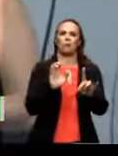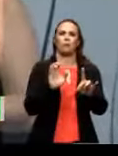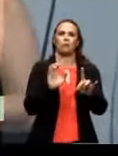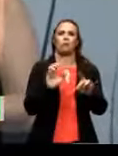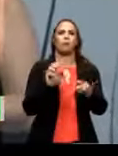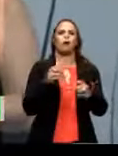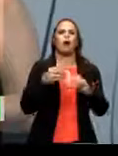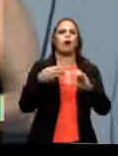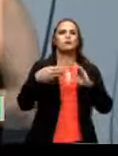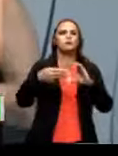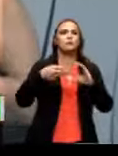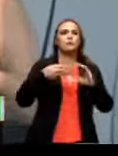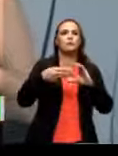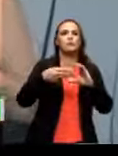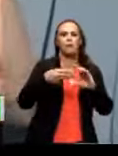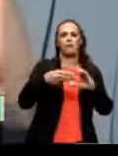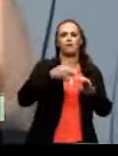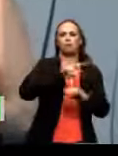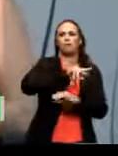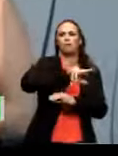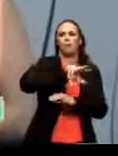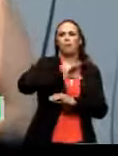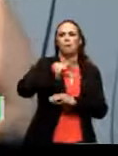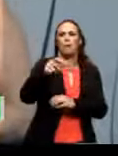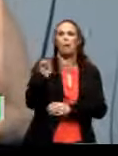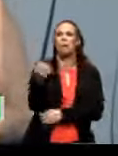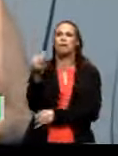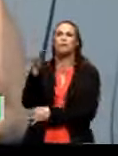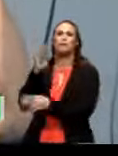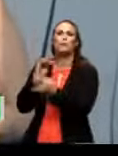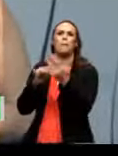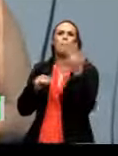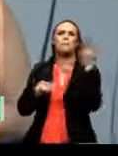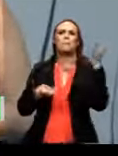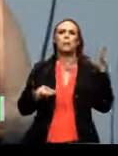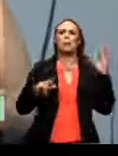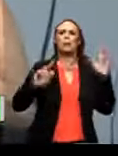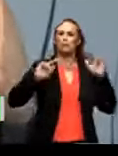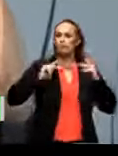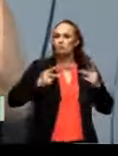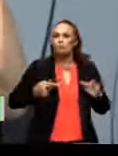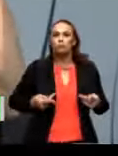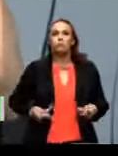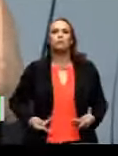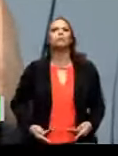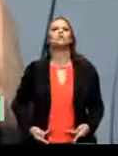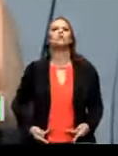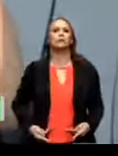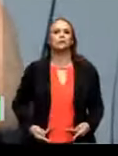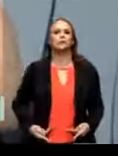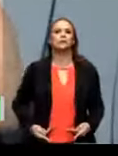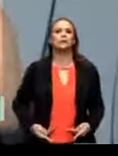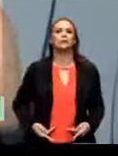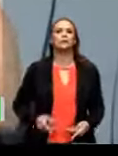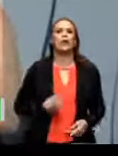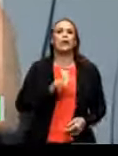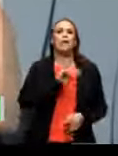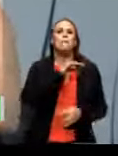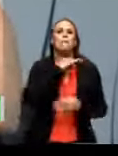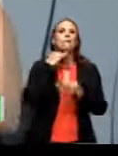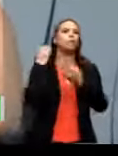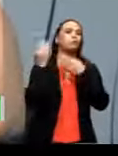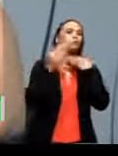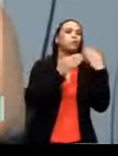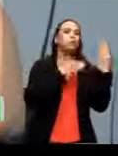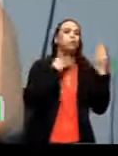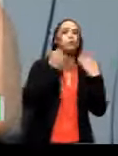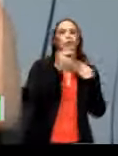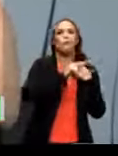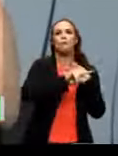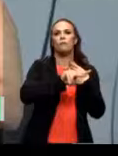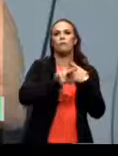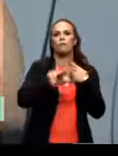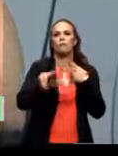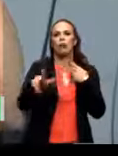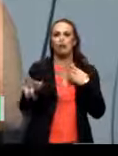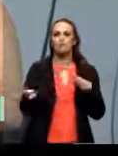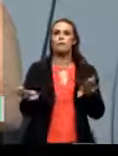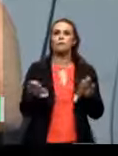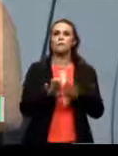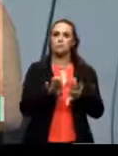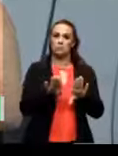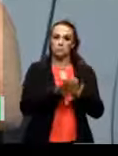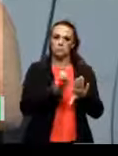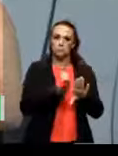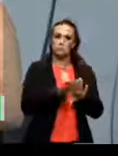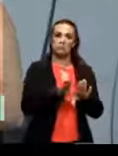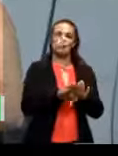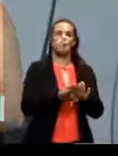também, mas que seus filhos até hoje estão sofrendo essas consequências. A gente teve também acidente também no Japão, né, do tsunami, que acho que é